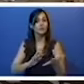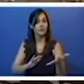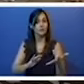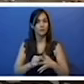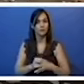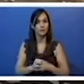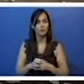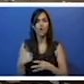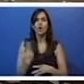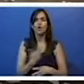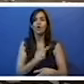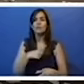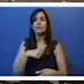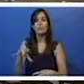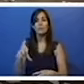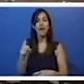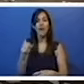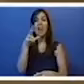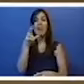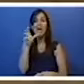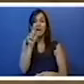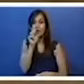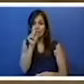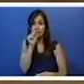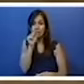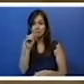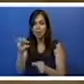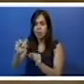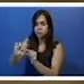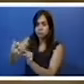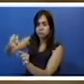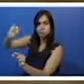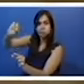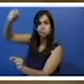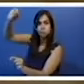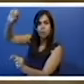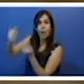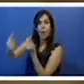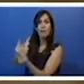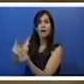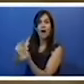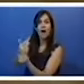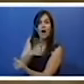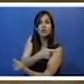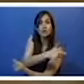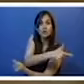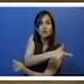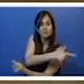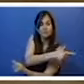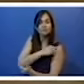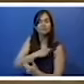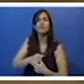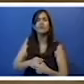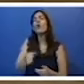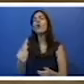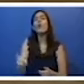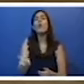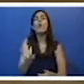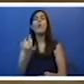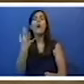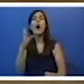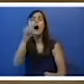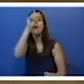a gente tem que pegar a barra laranja e comparar com outras Barras a quantas